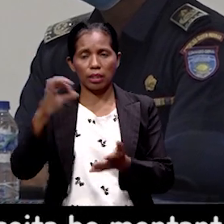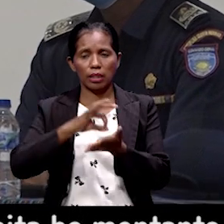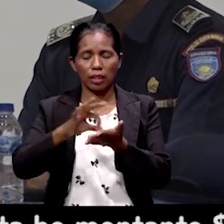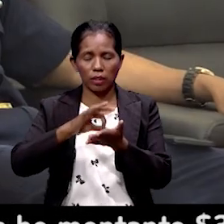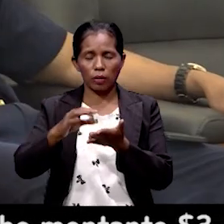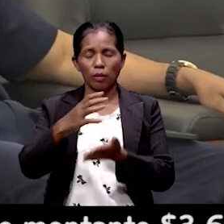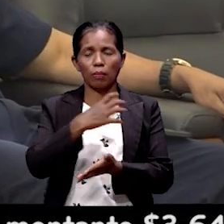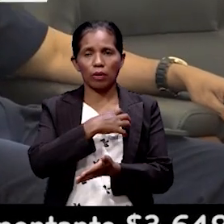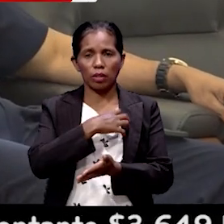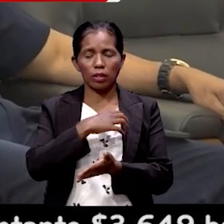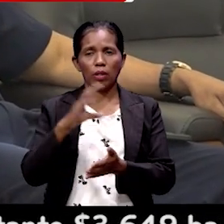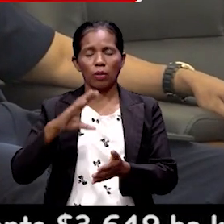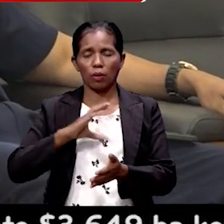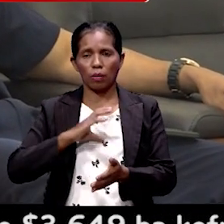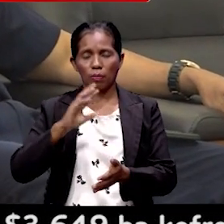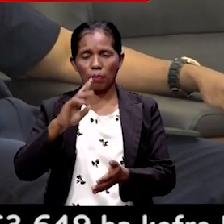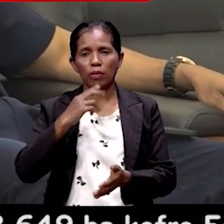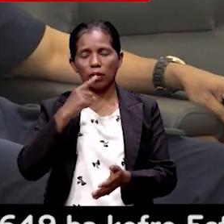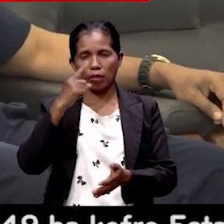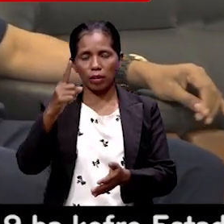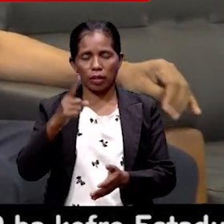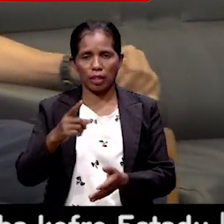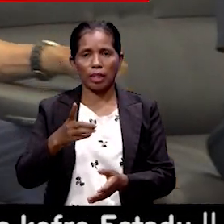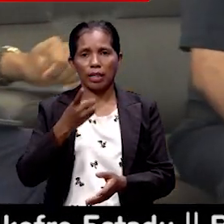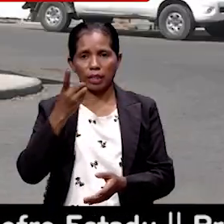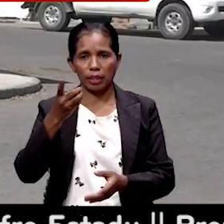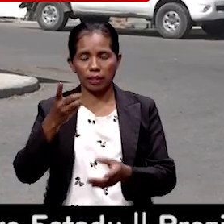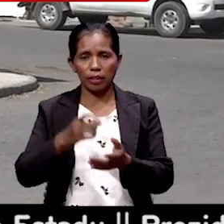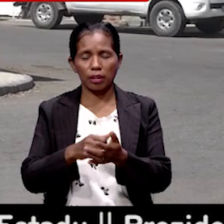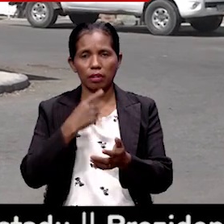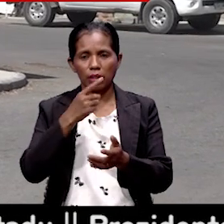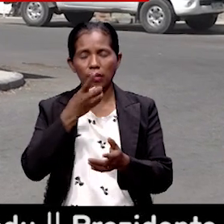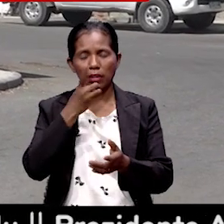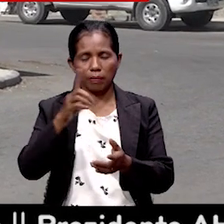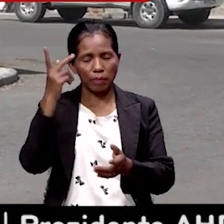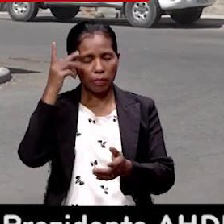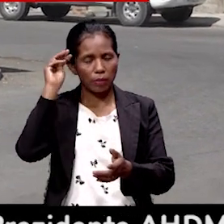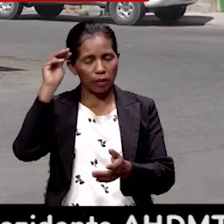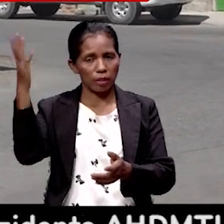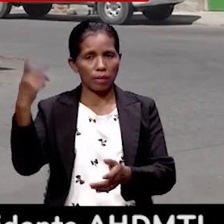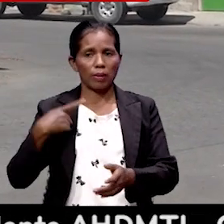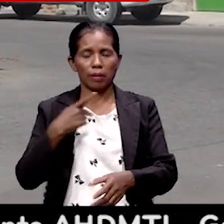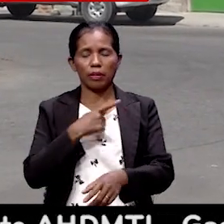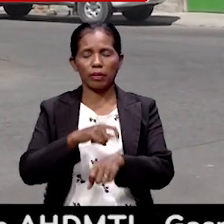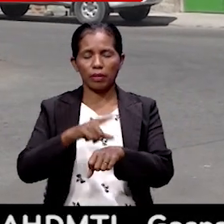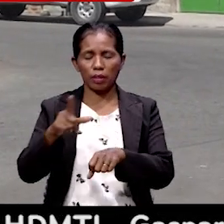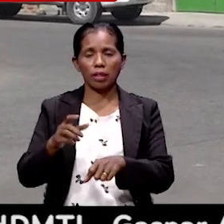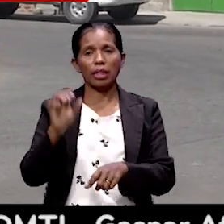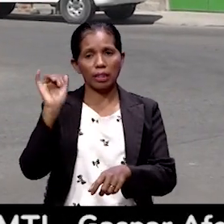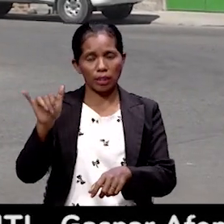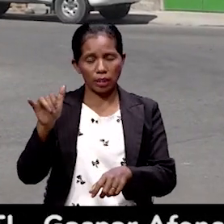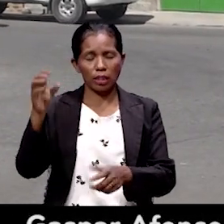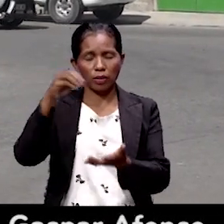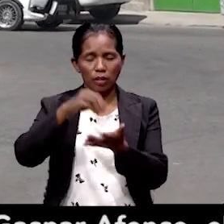Polícia Comoro, relaciona a declaração Primeiro-Ministro Tauro Matanruak e a Parlamento Nacional Nebemak aceita a tumonte FFDTL e